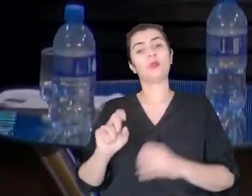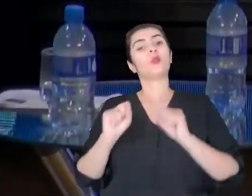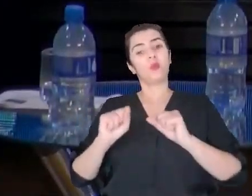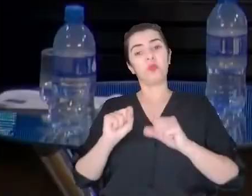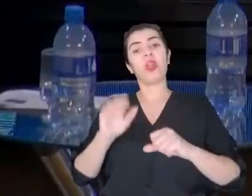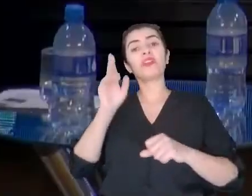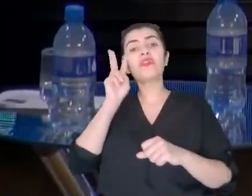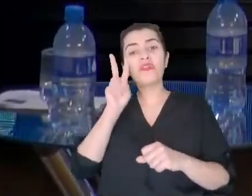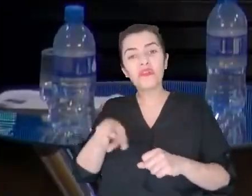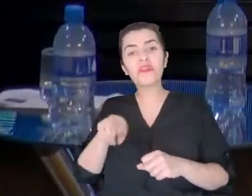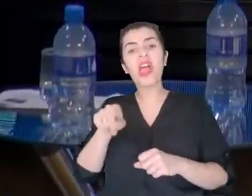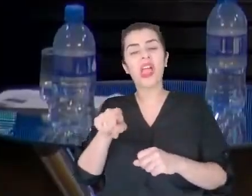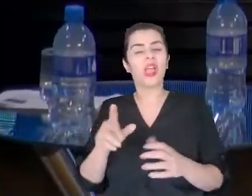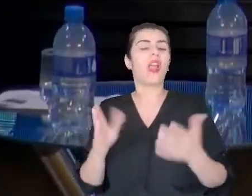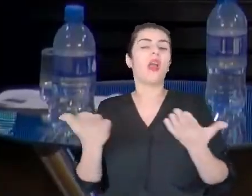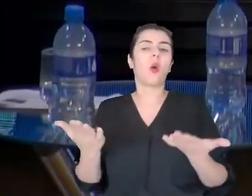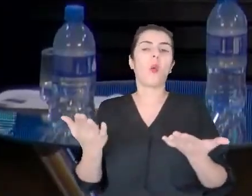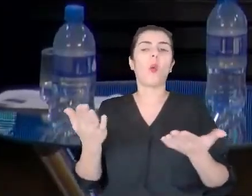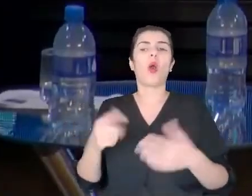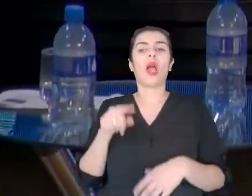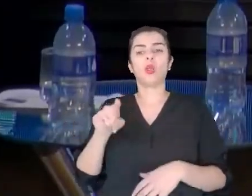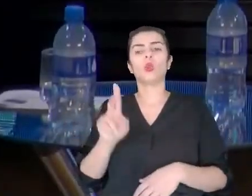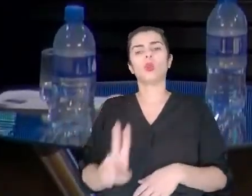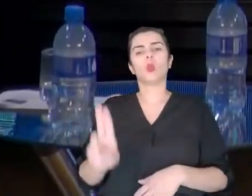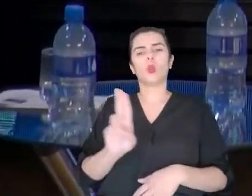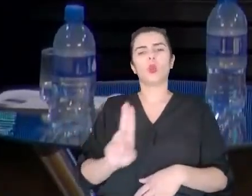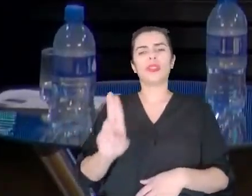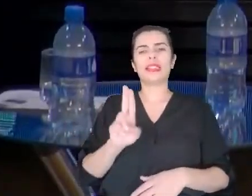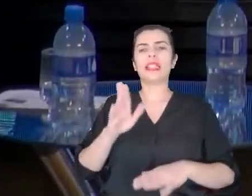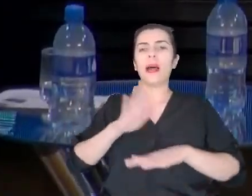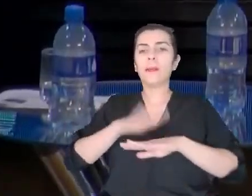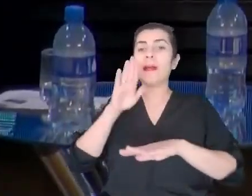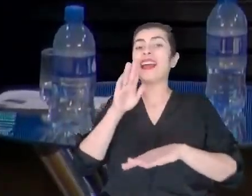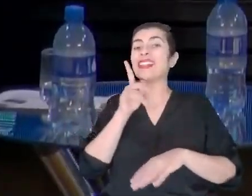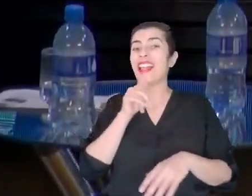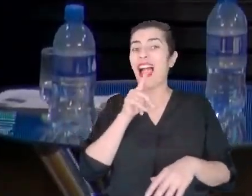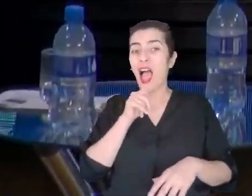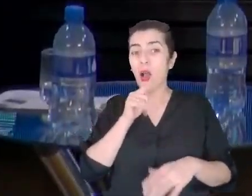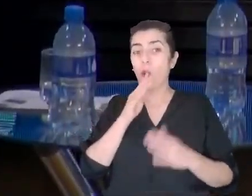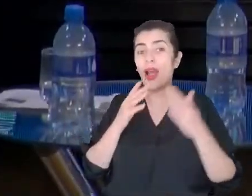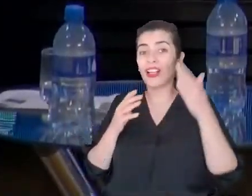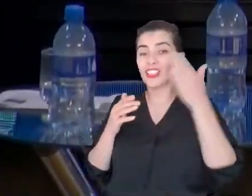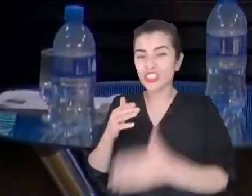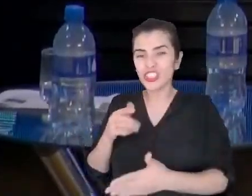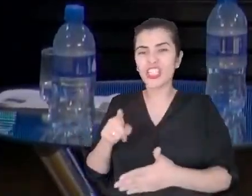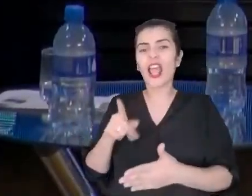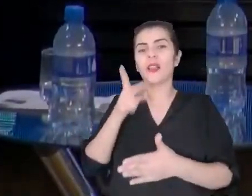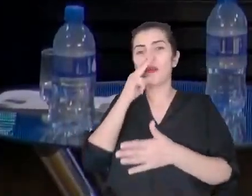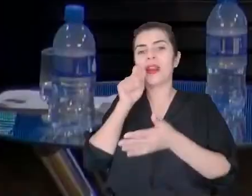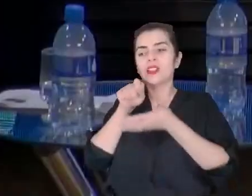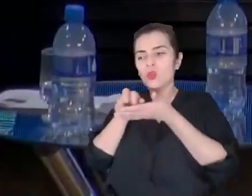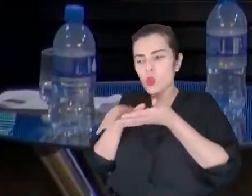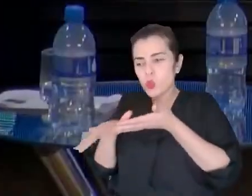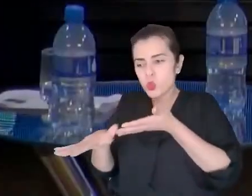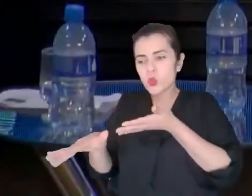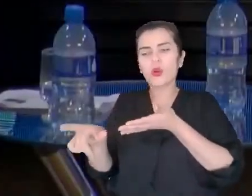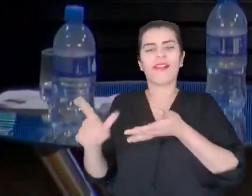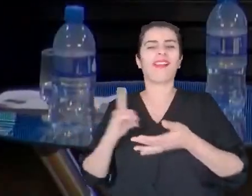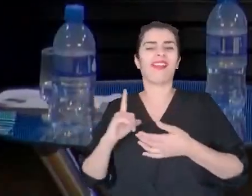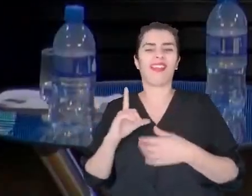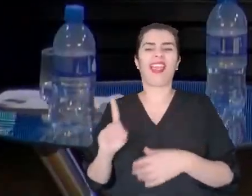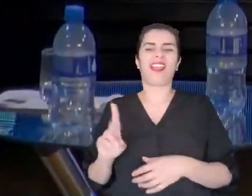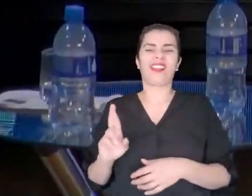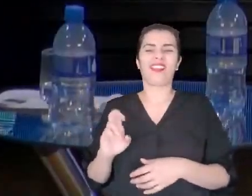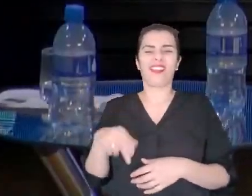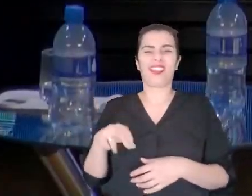quando é utilizado mais água, direto sai no dreno. Eu acho que quando eu fiz uma